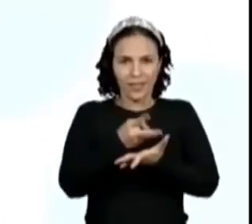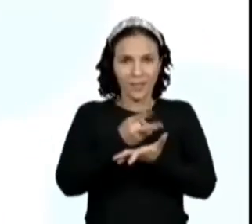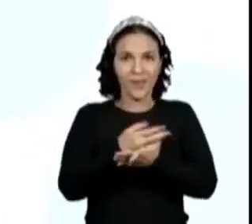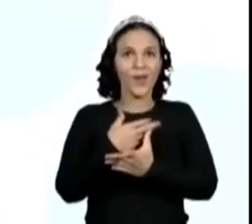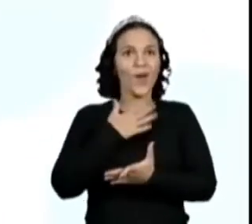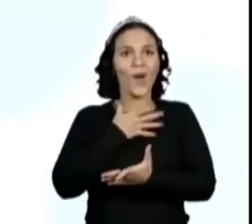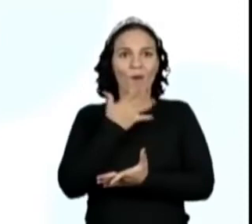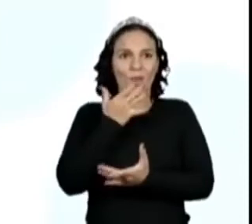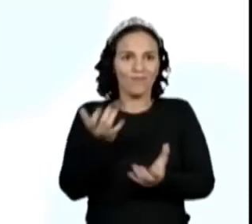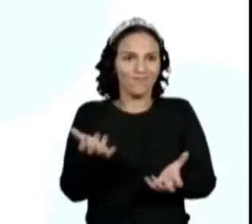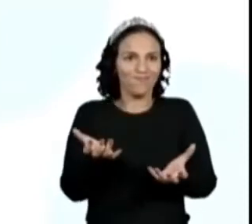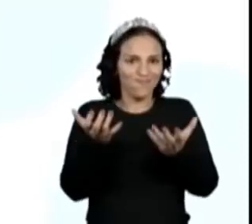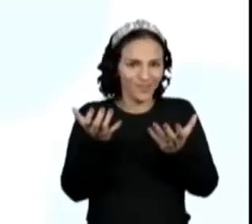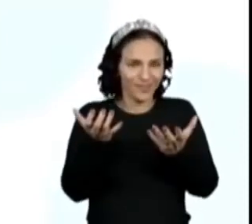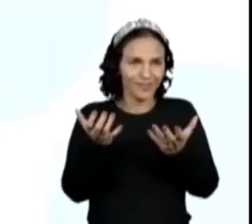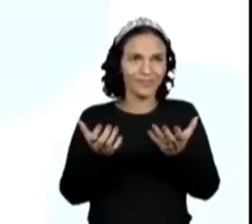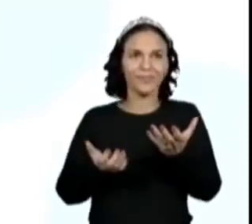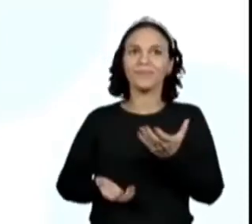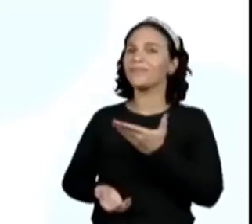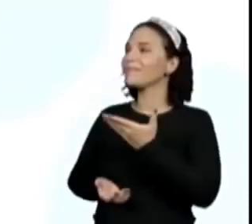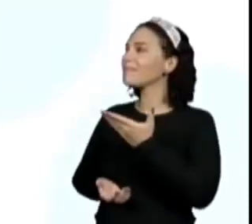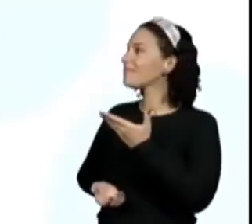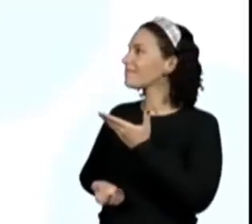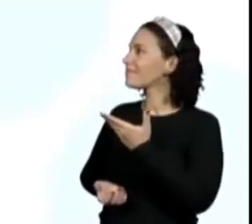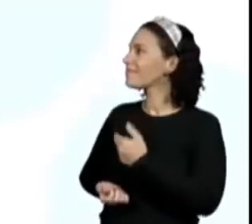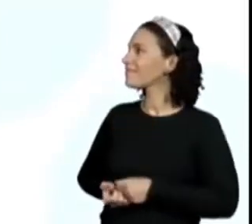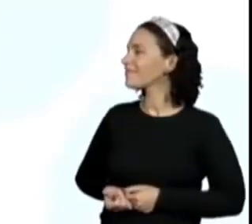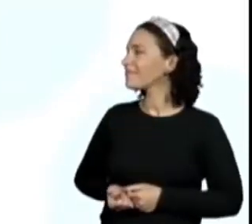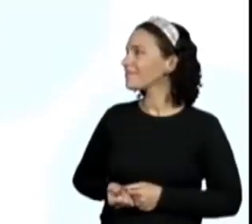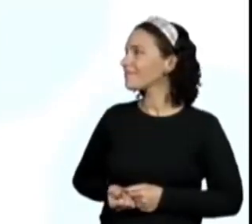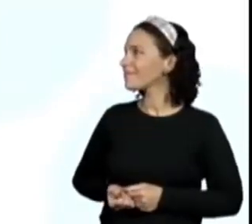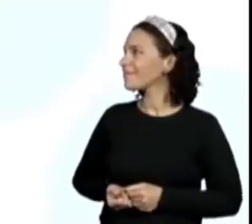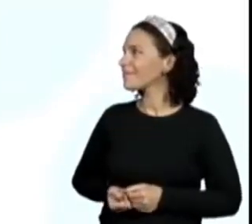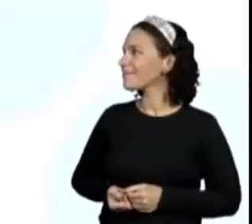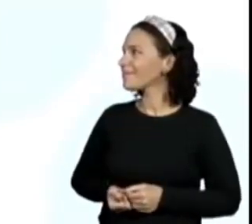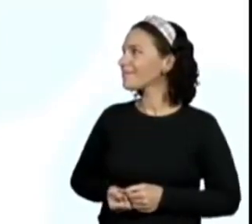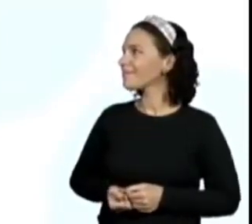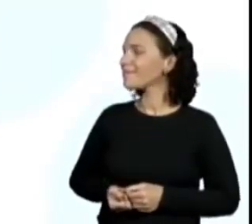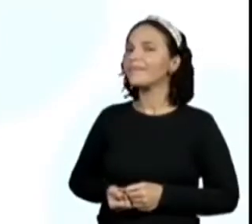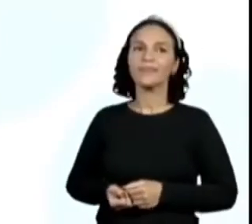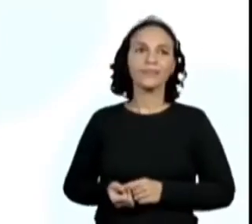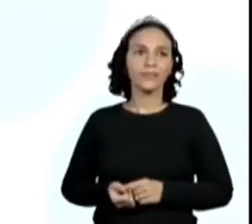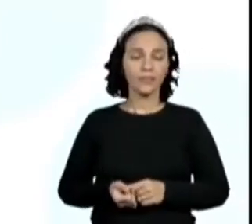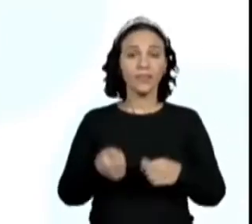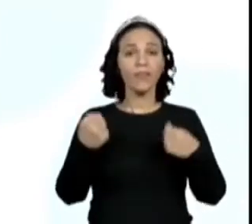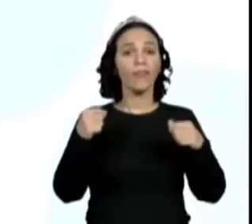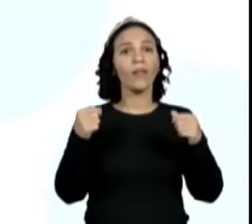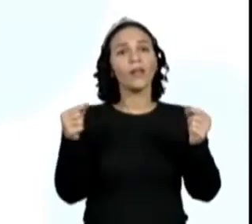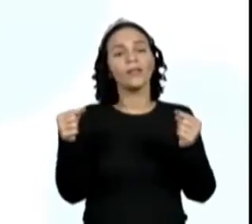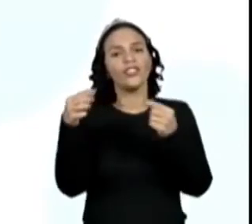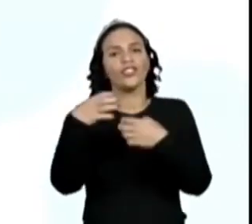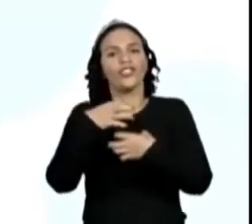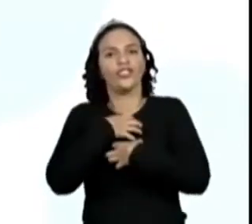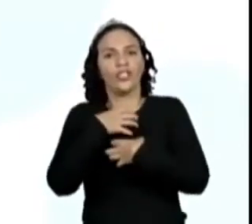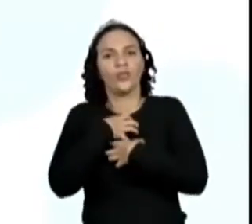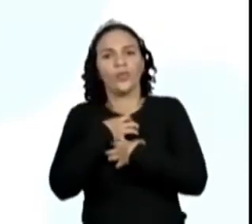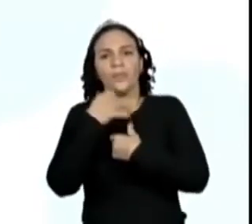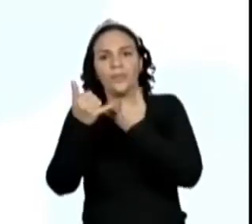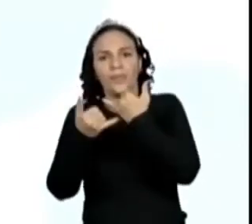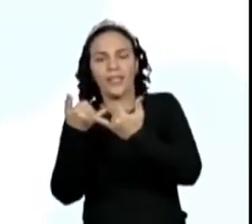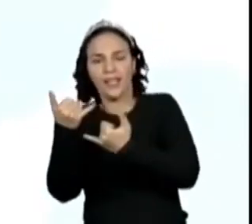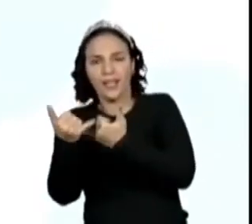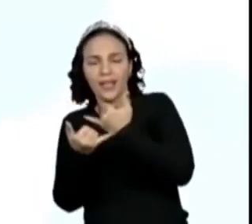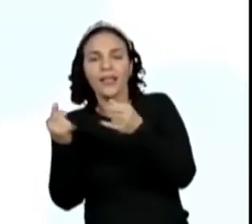gente vai fazer uma certa... Vamos relacionar o modo de brincar com uma